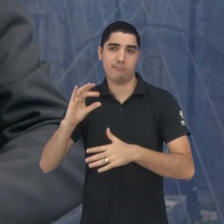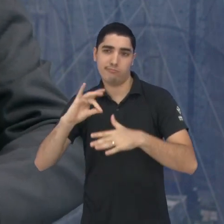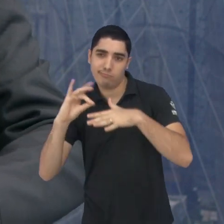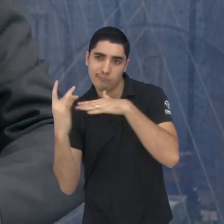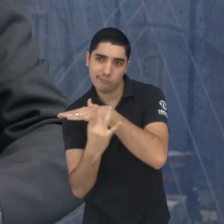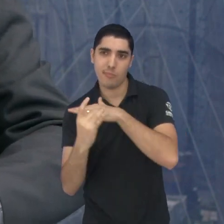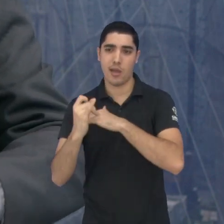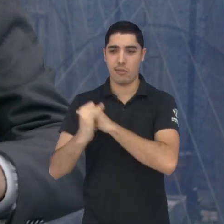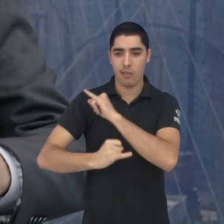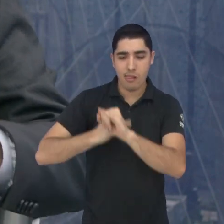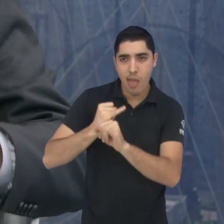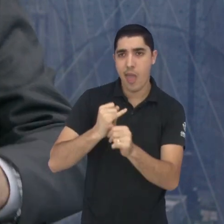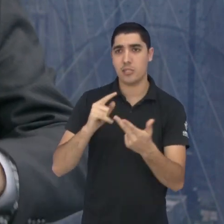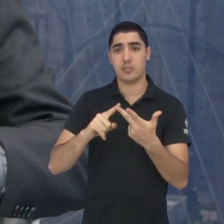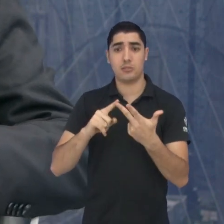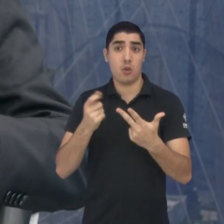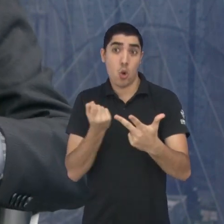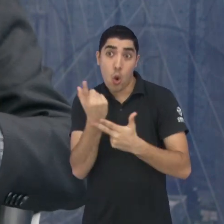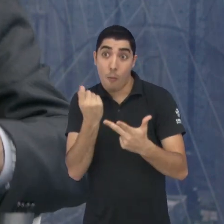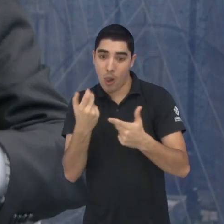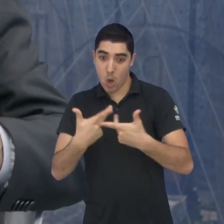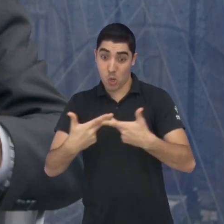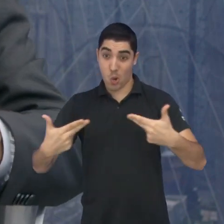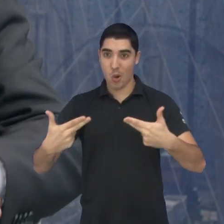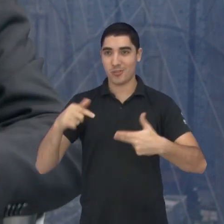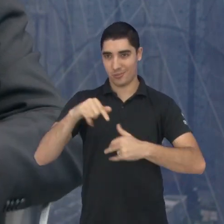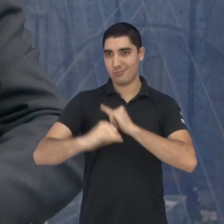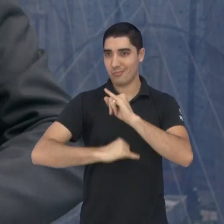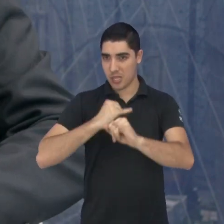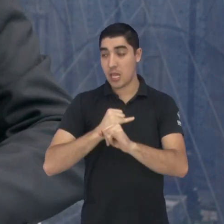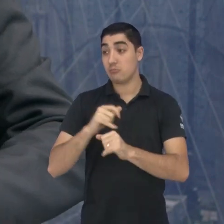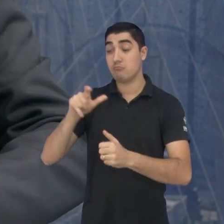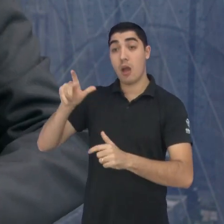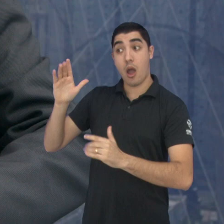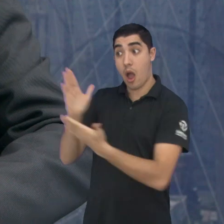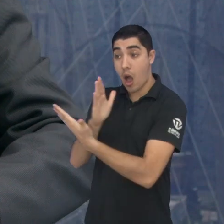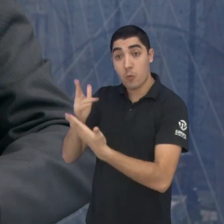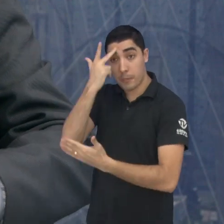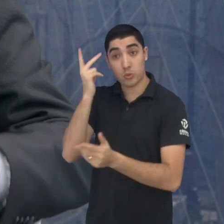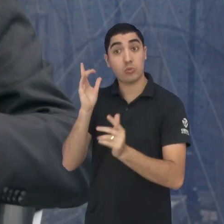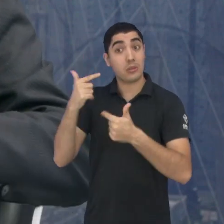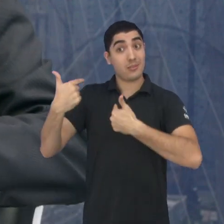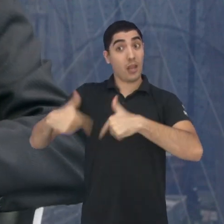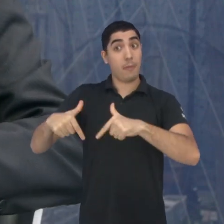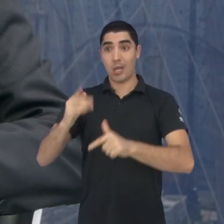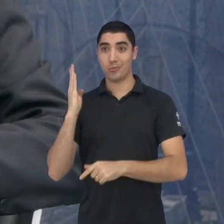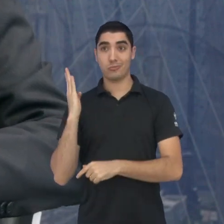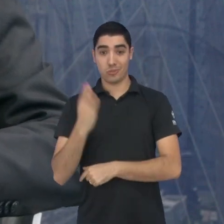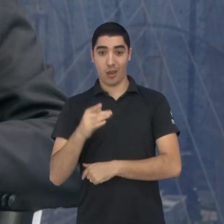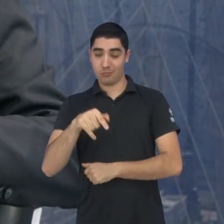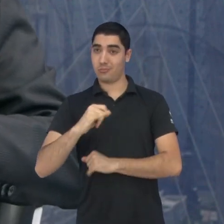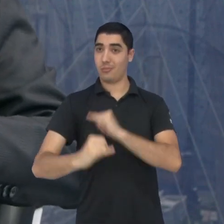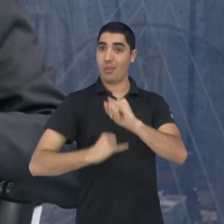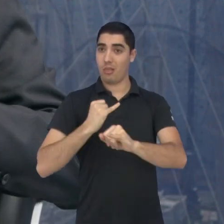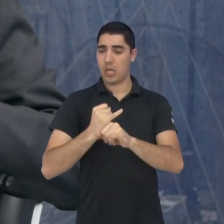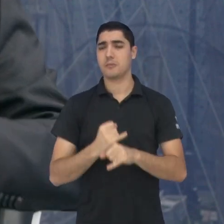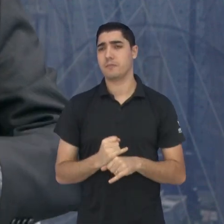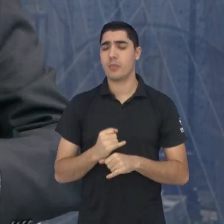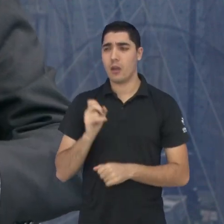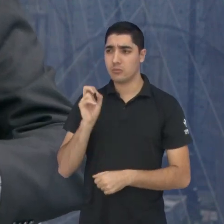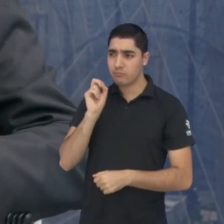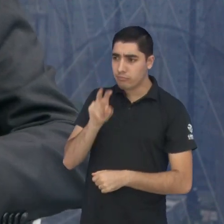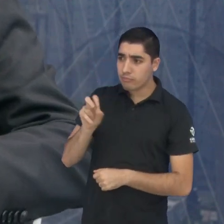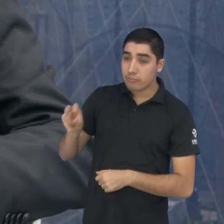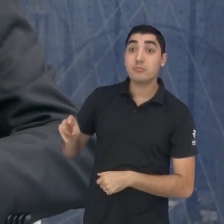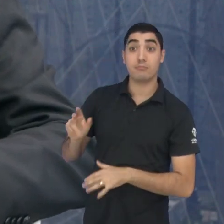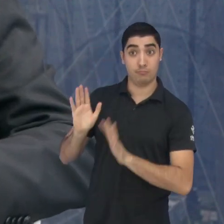compras pela internet, passaram a viver mais, a trabalhar diretamente nas redes. E nós percebemos que houve um aumento muito